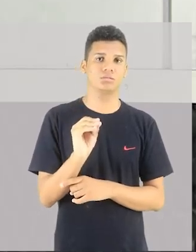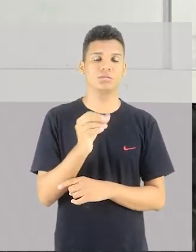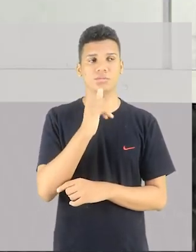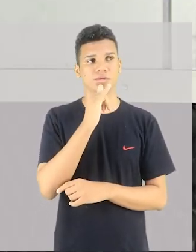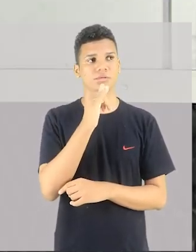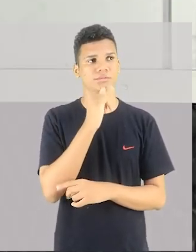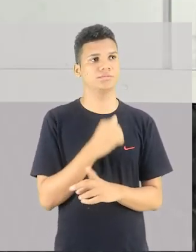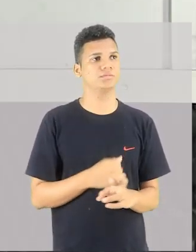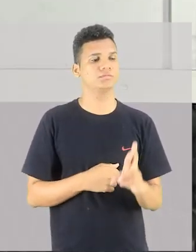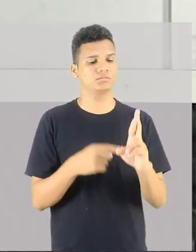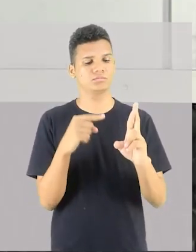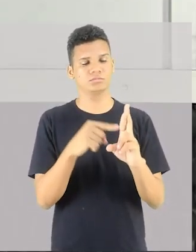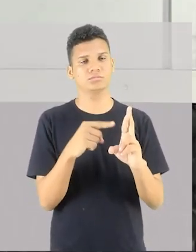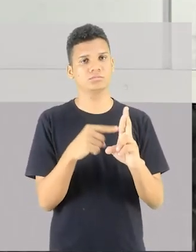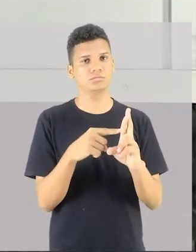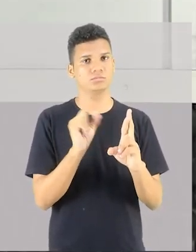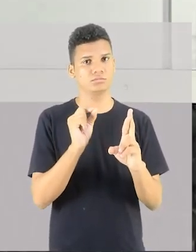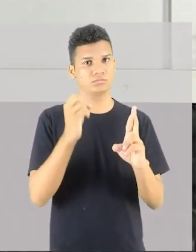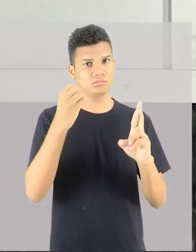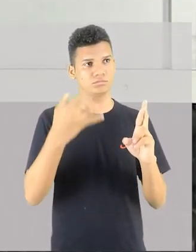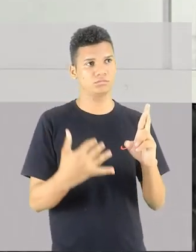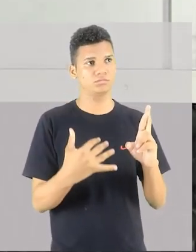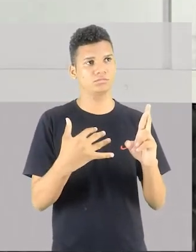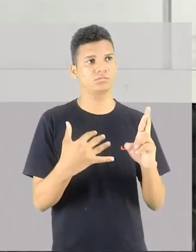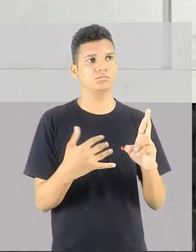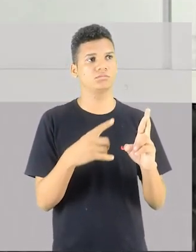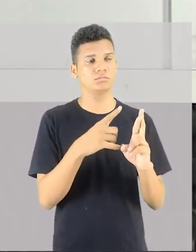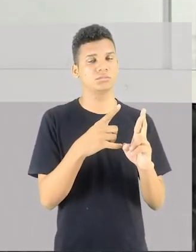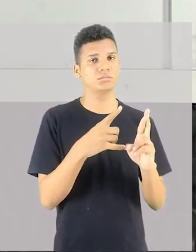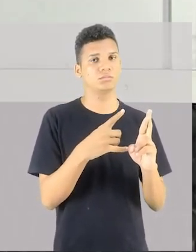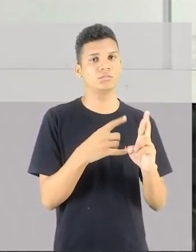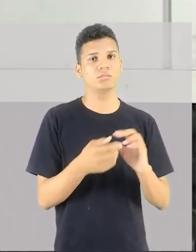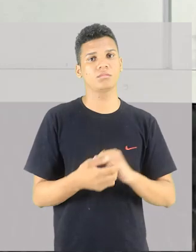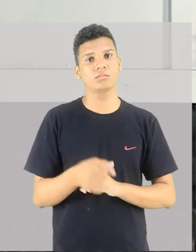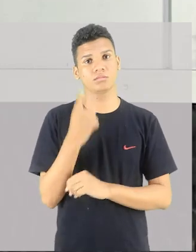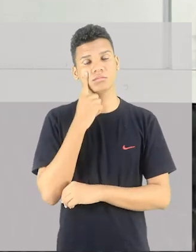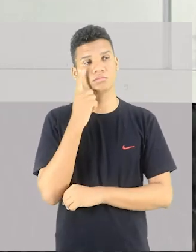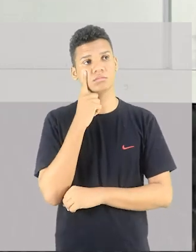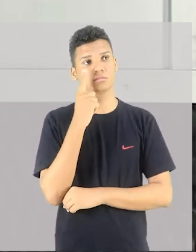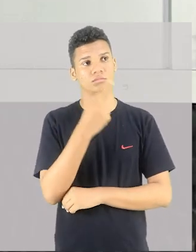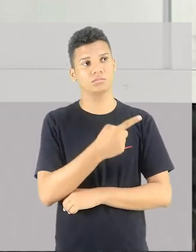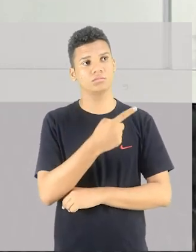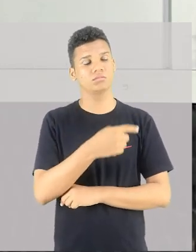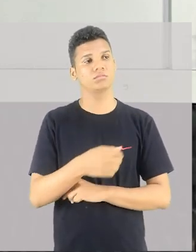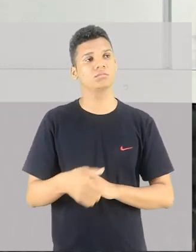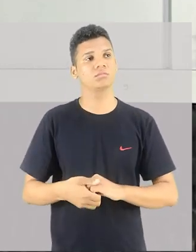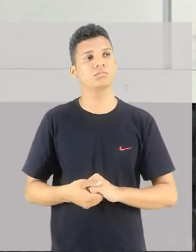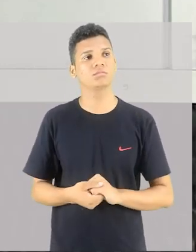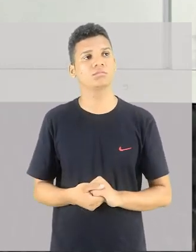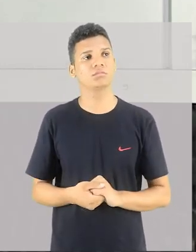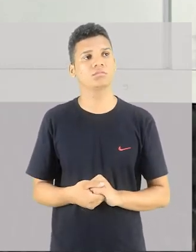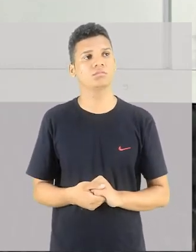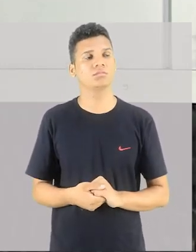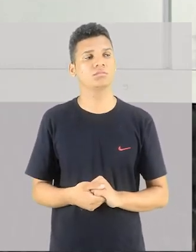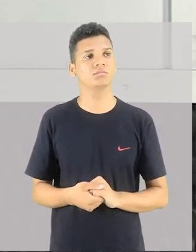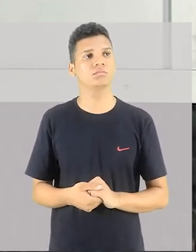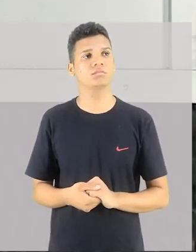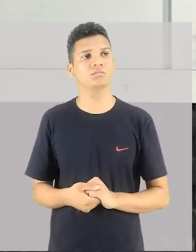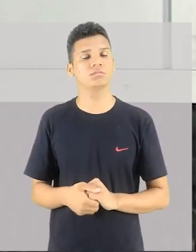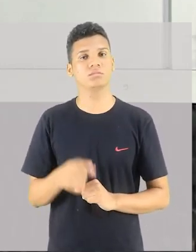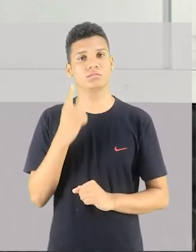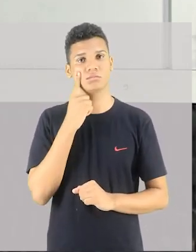rzinho ao quadrado igual a rão ao quadrado